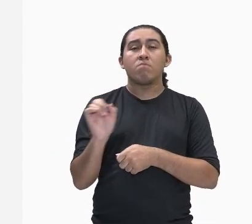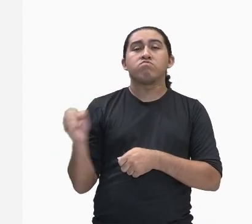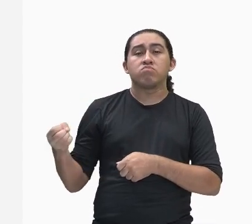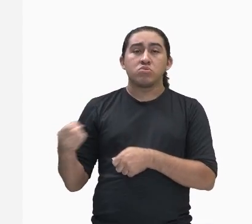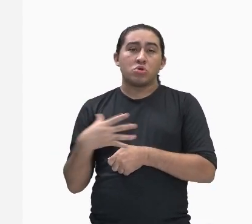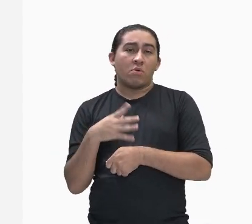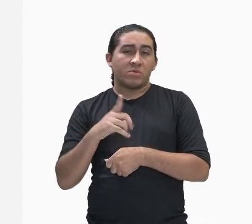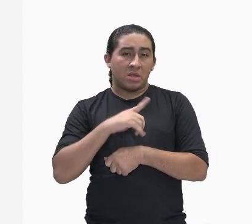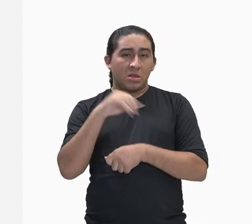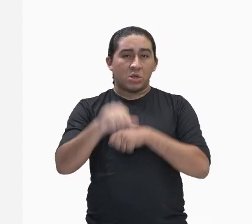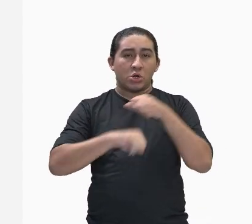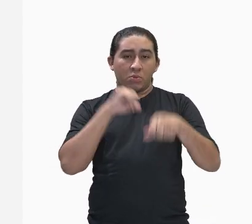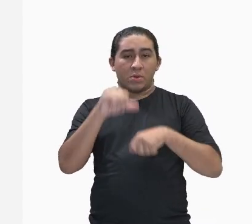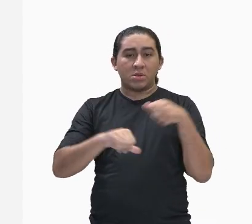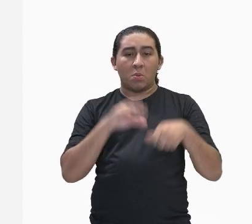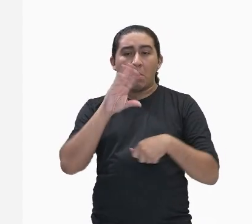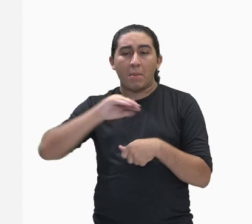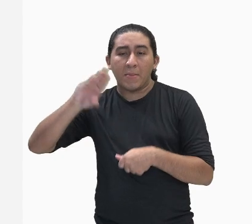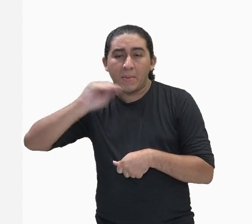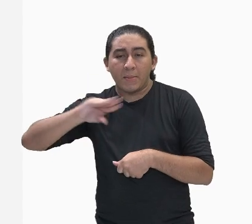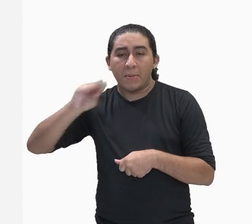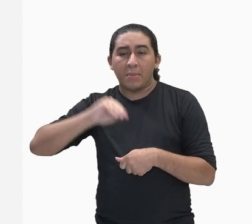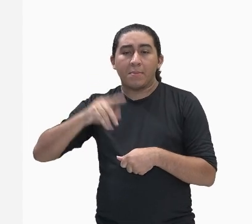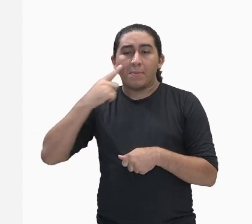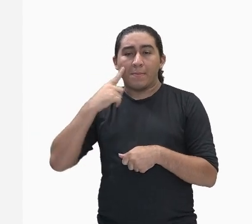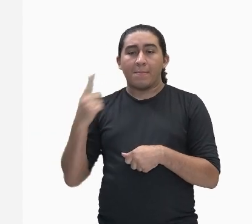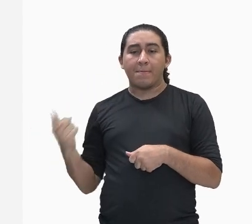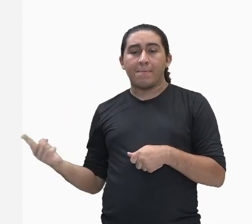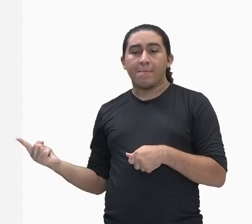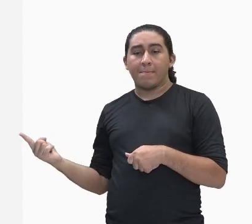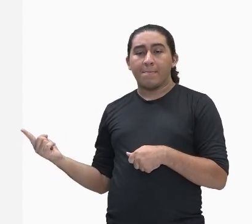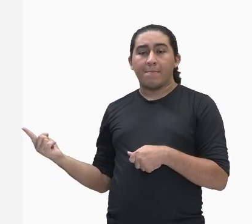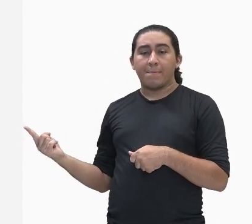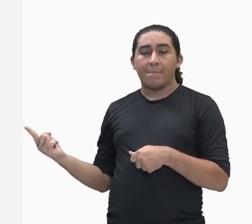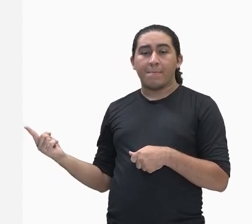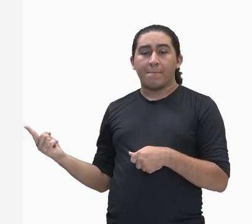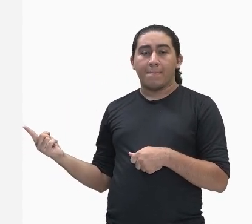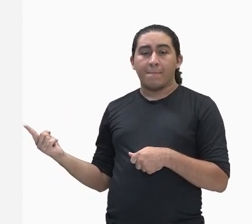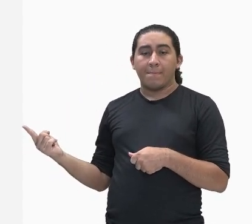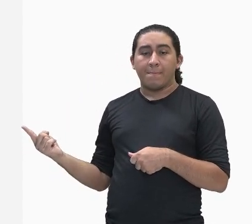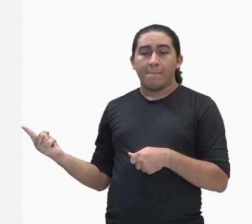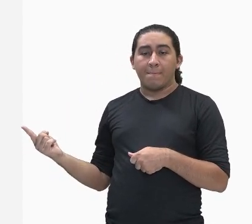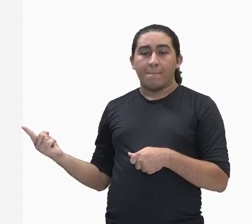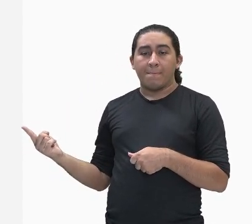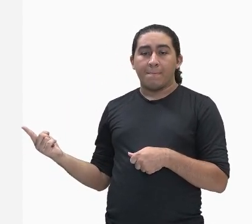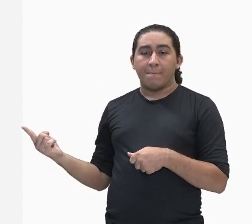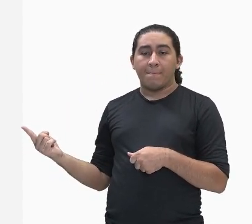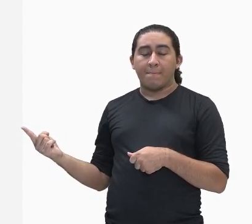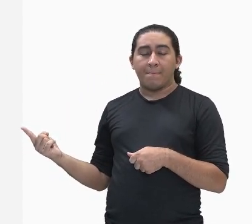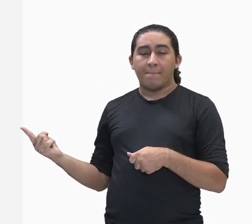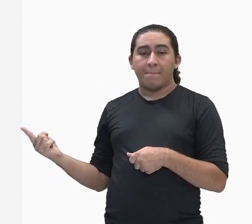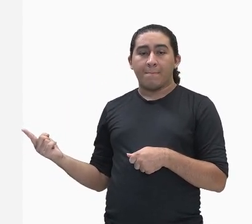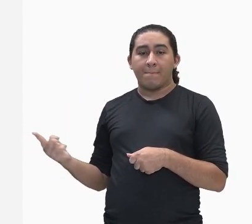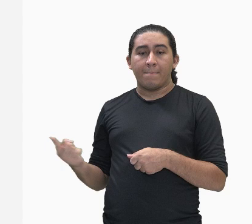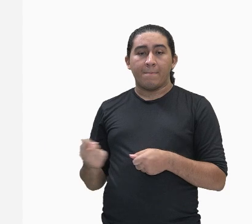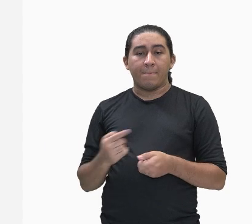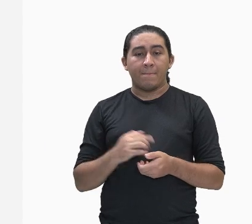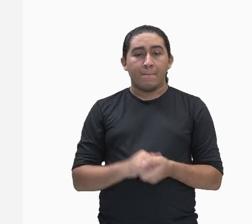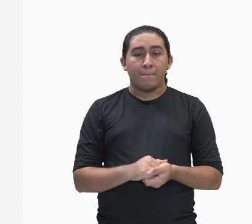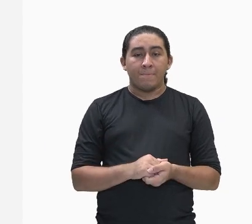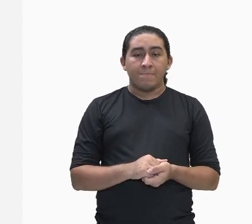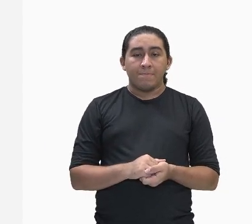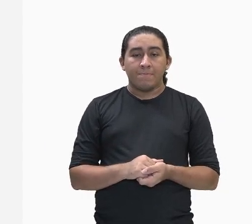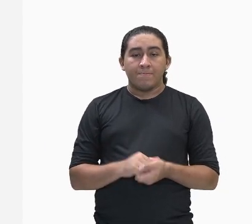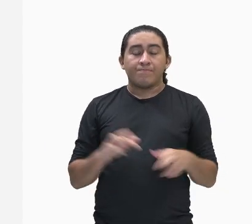há alteração, ó, boquiaberto. Boca, né, o Q e o U ali, que não está na formação da boca